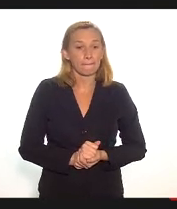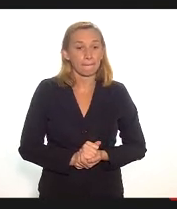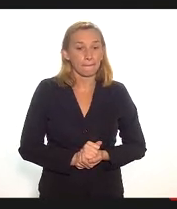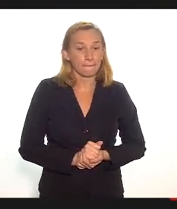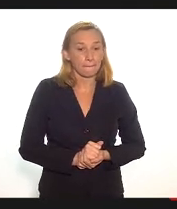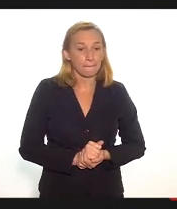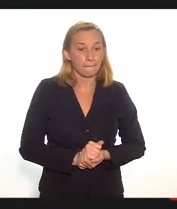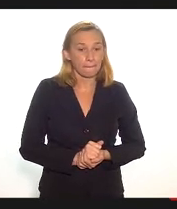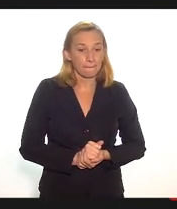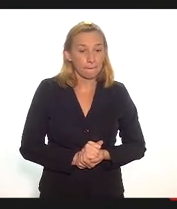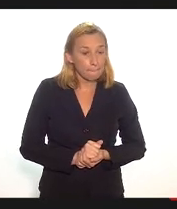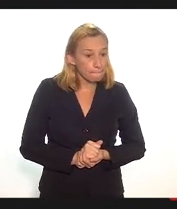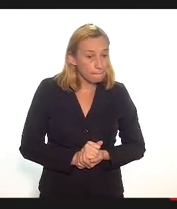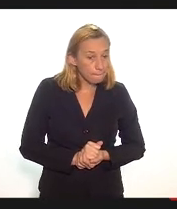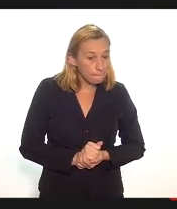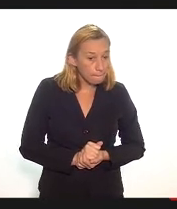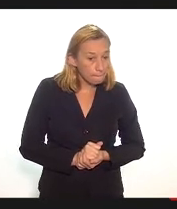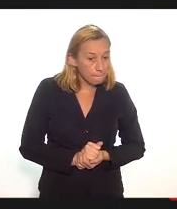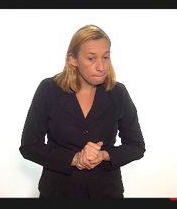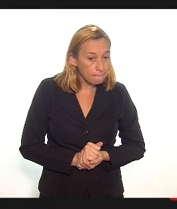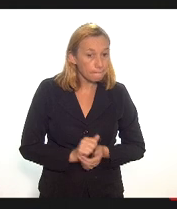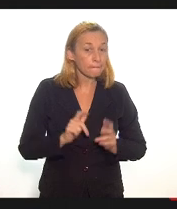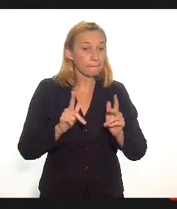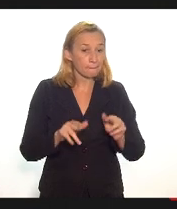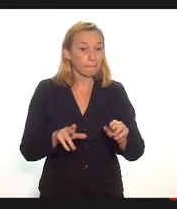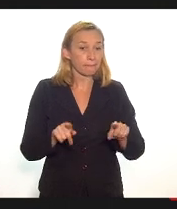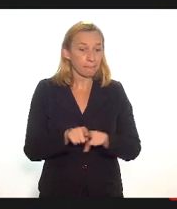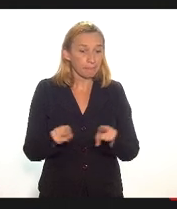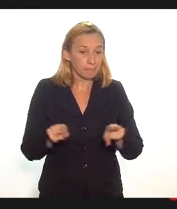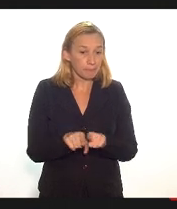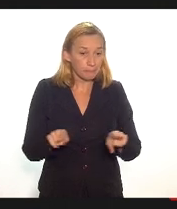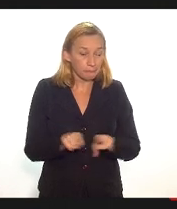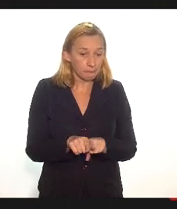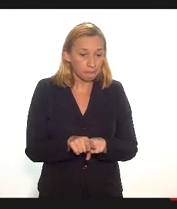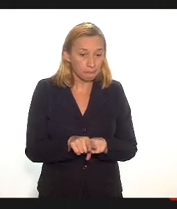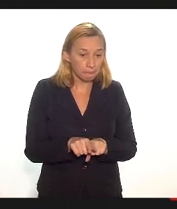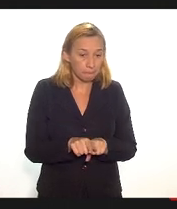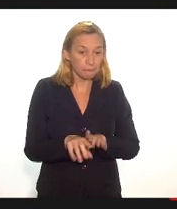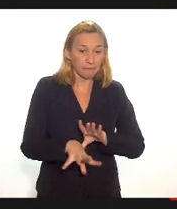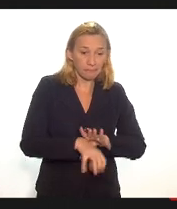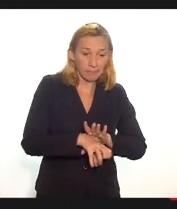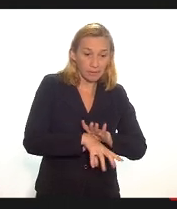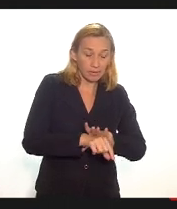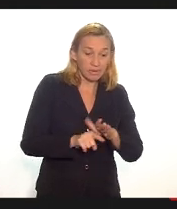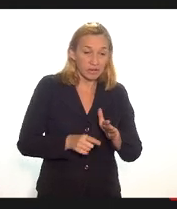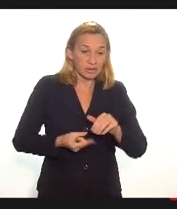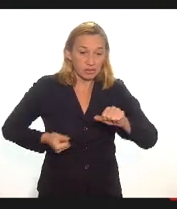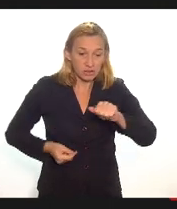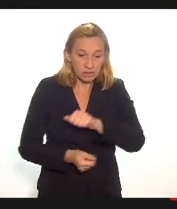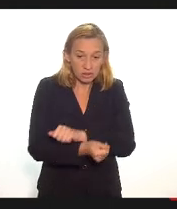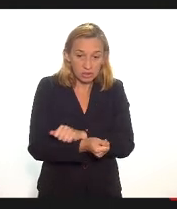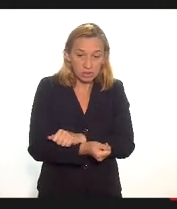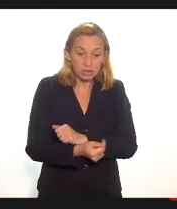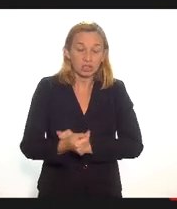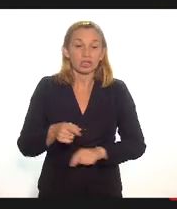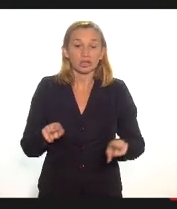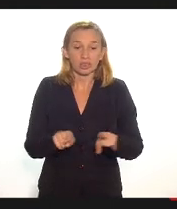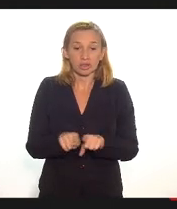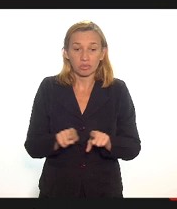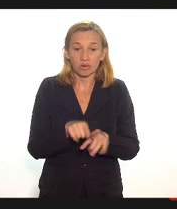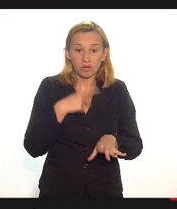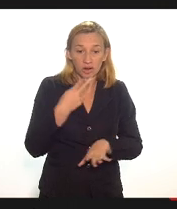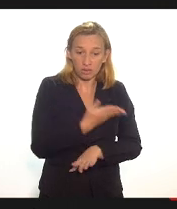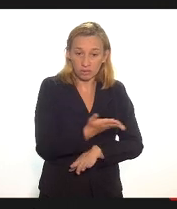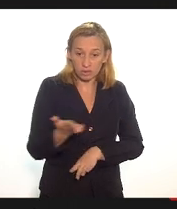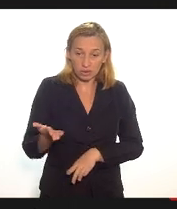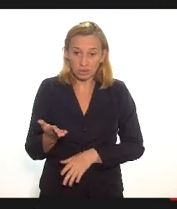de Tartaruga Verde, a mesma coisa, investimentos exploratórios, e aí eu vou contribuir com vocês